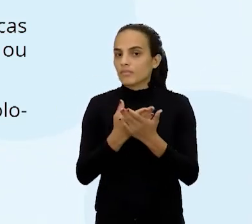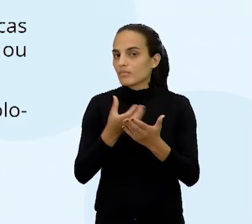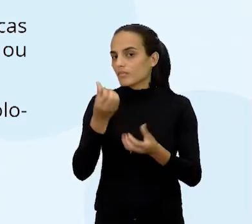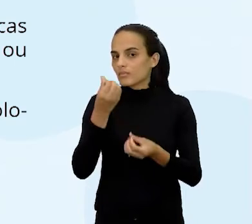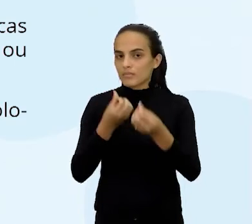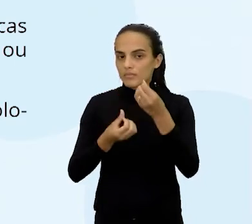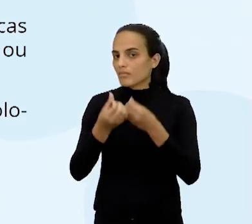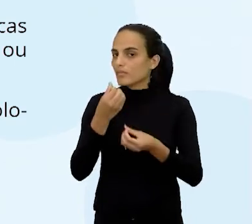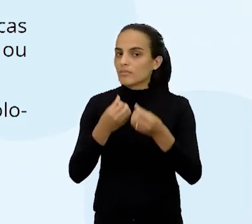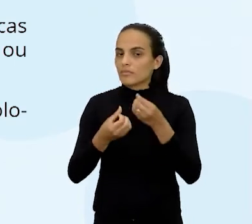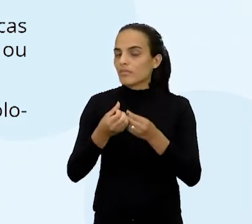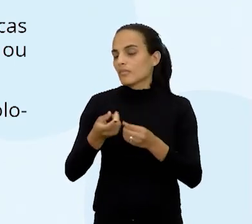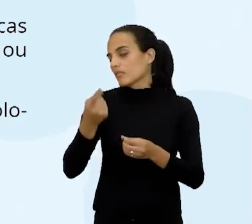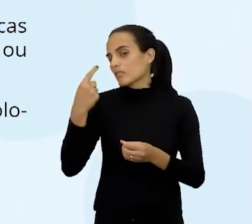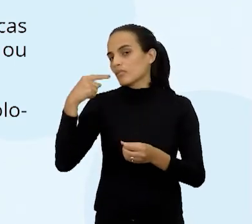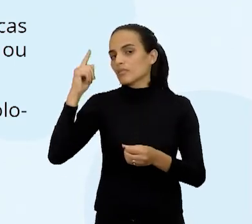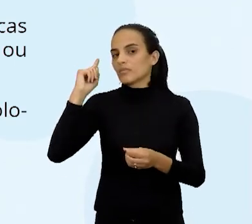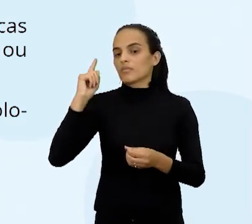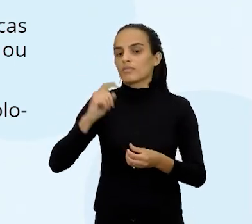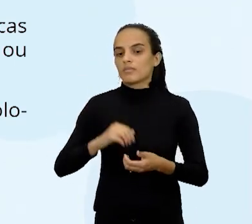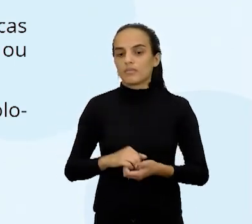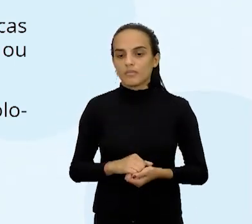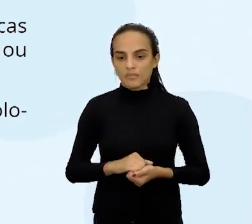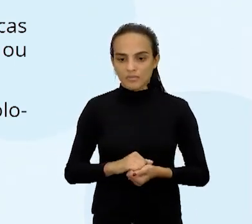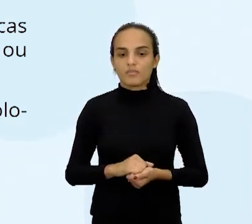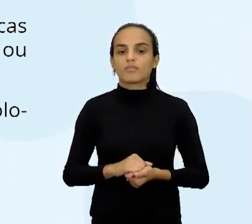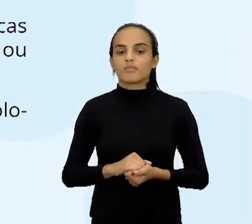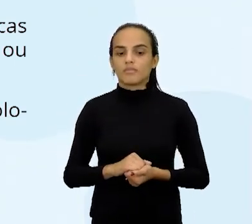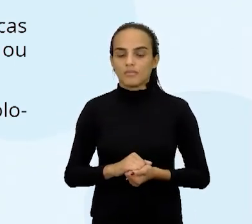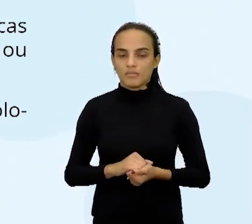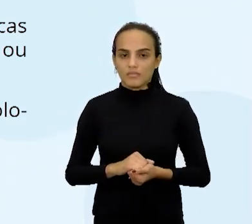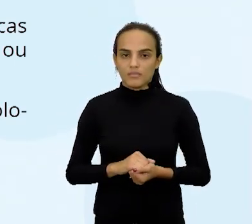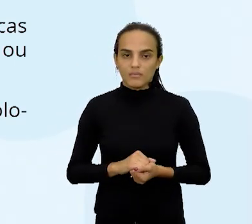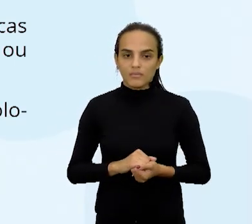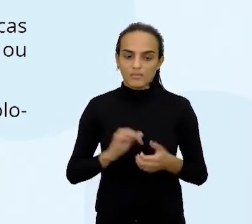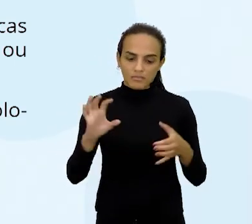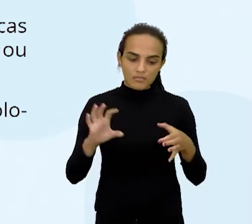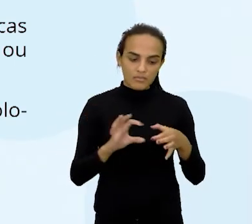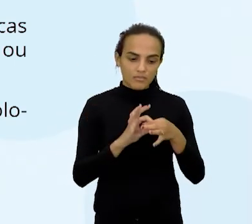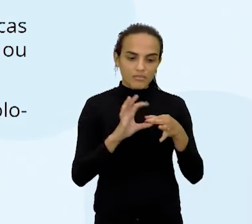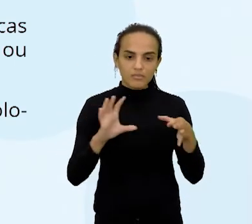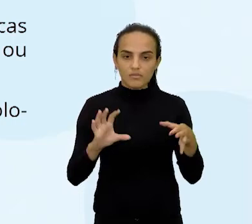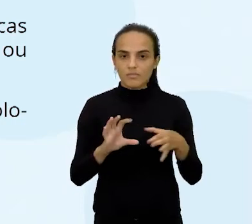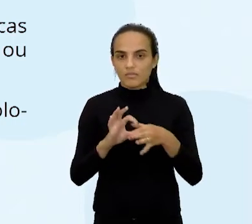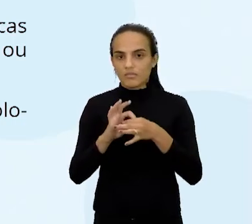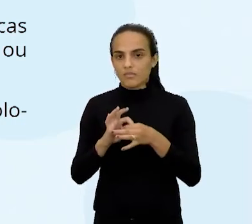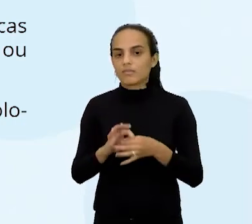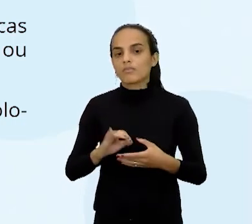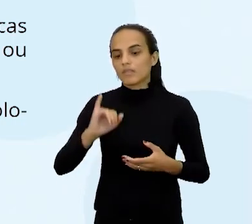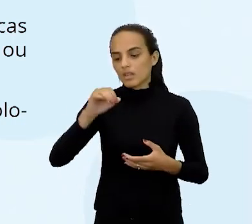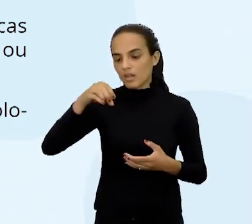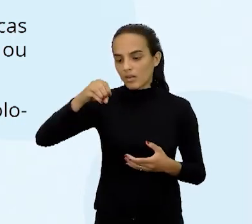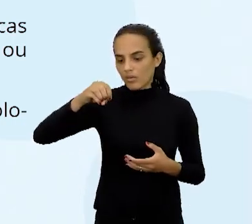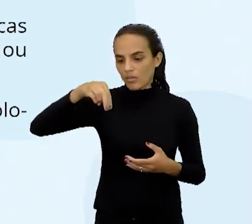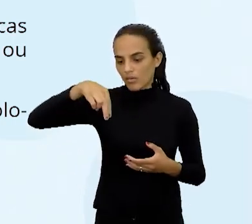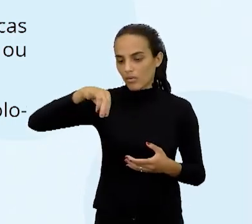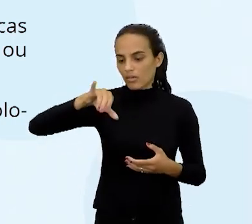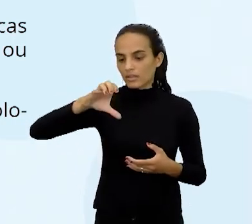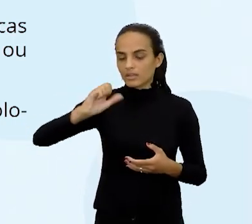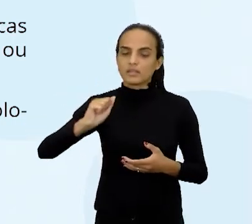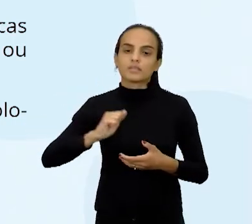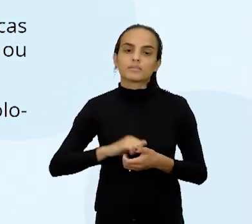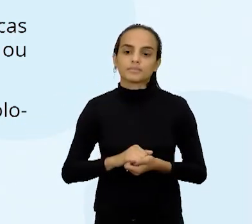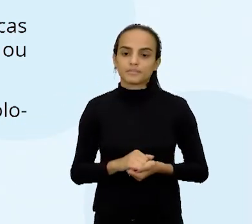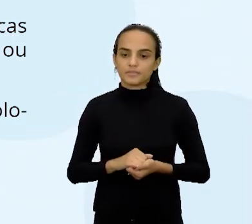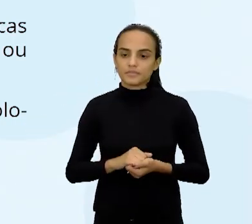semestre. Lembra que a gente estudou ligação metálica, ligação covalente, ligação iônica? Então, essas são as